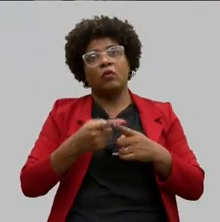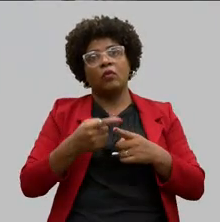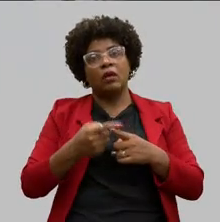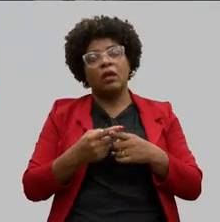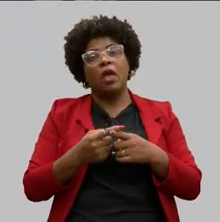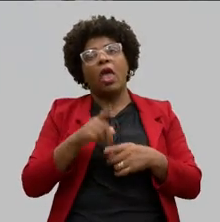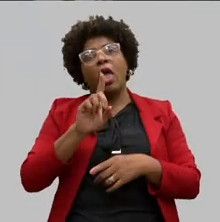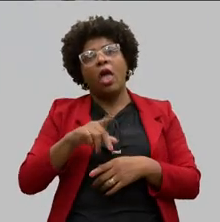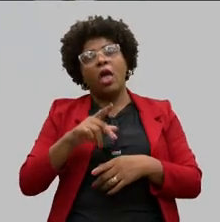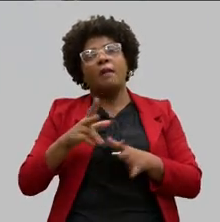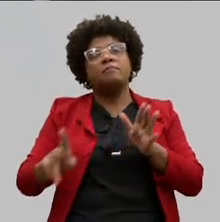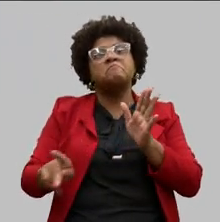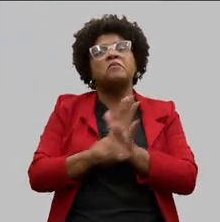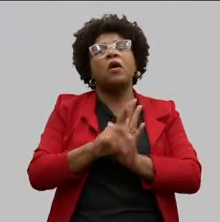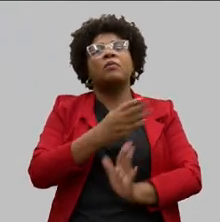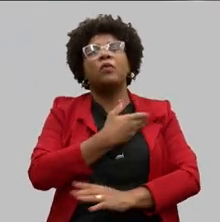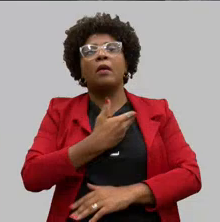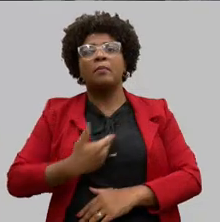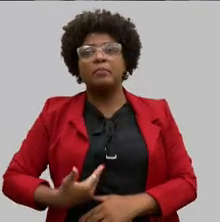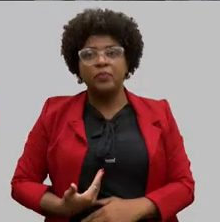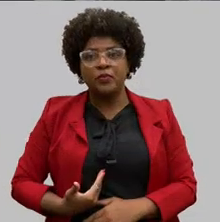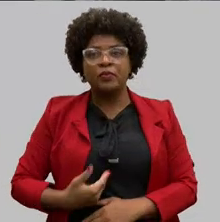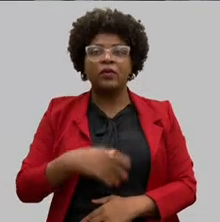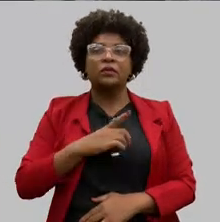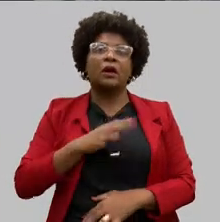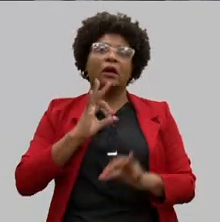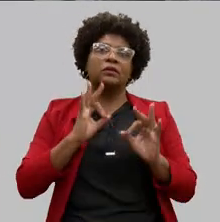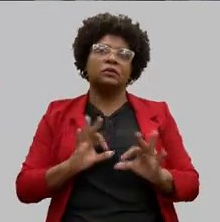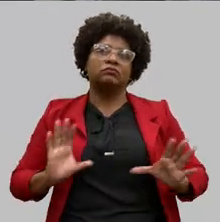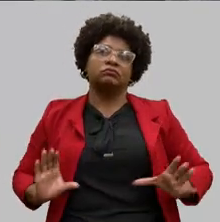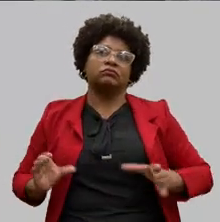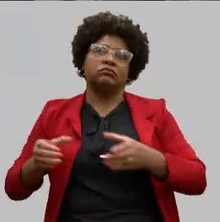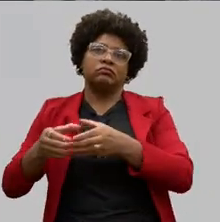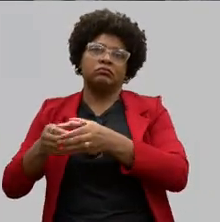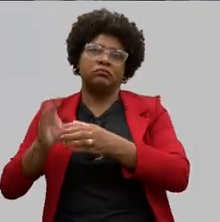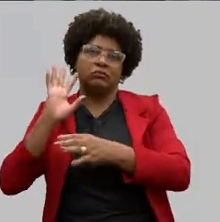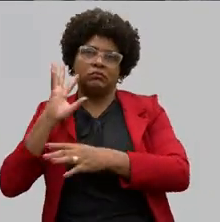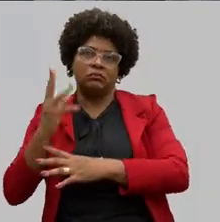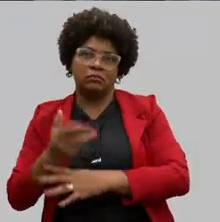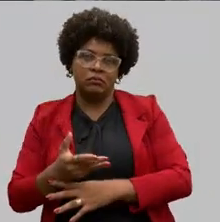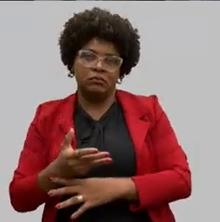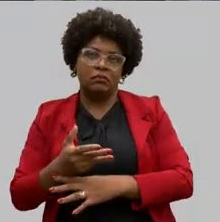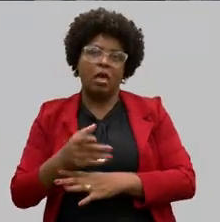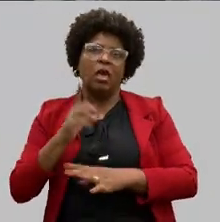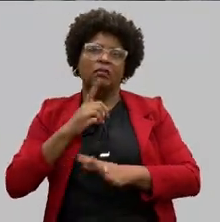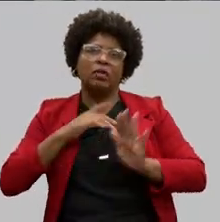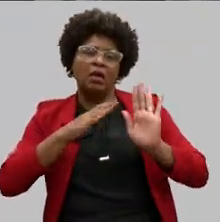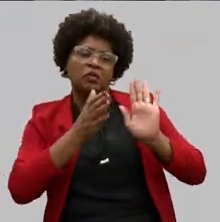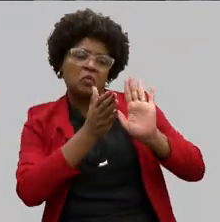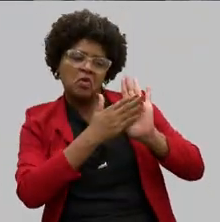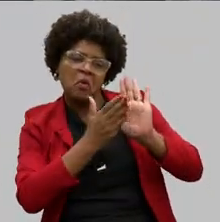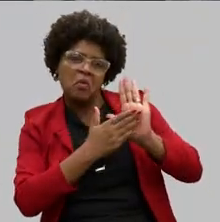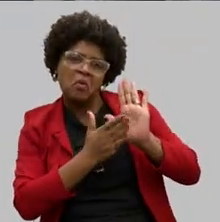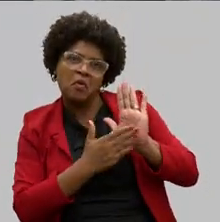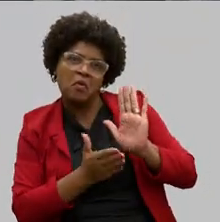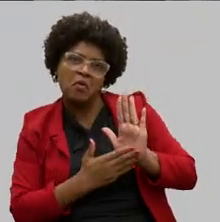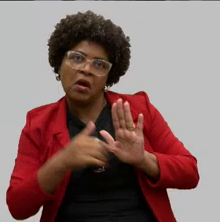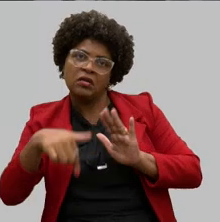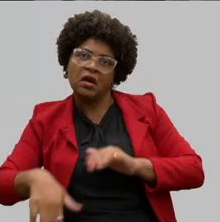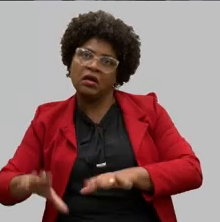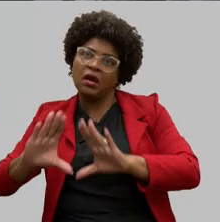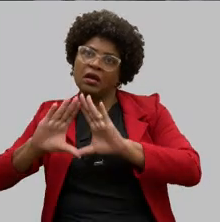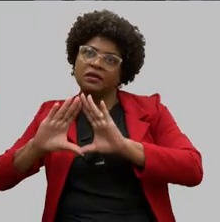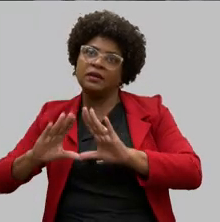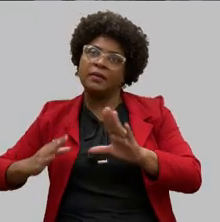pública prepondera que é conveniente para a coletividade nas proposições em que esta Assembleia autoriza a alienação de móveis